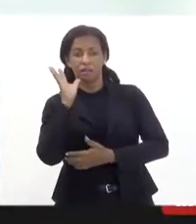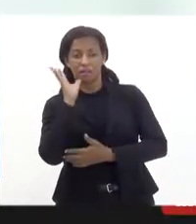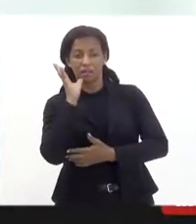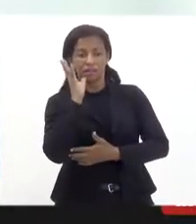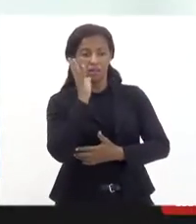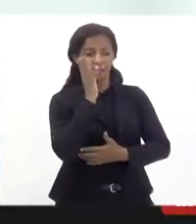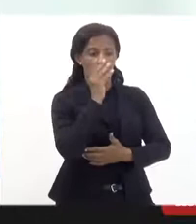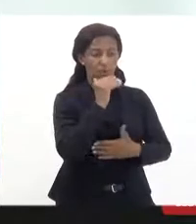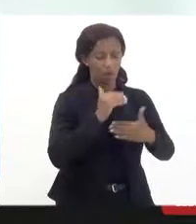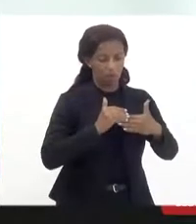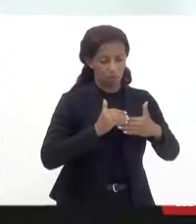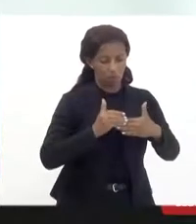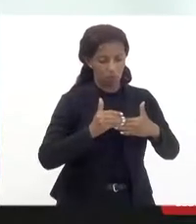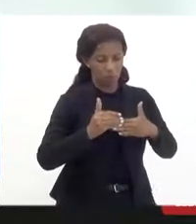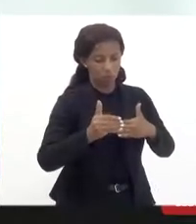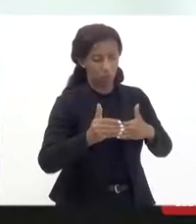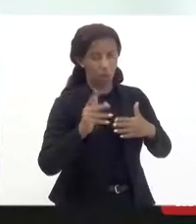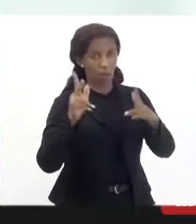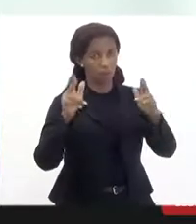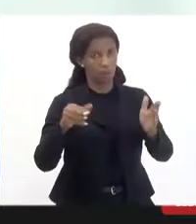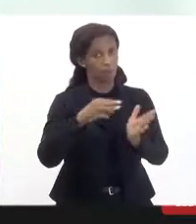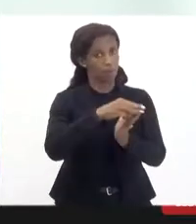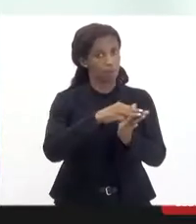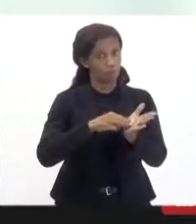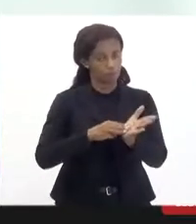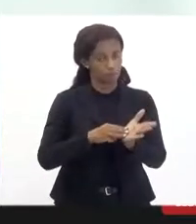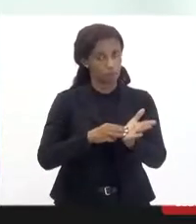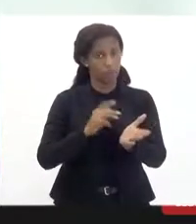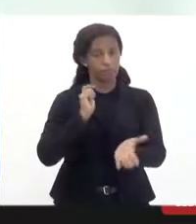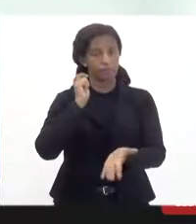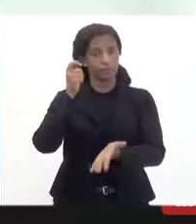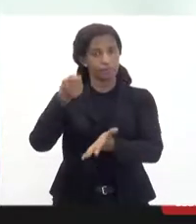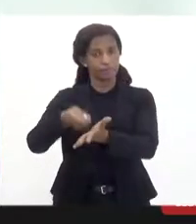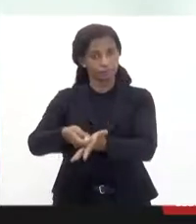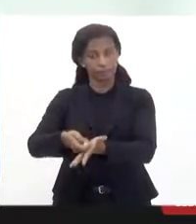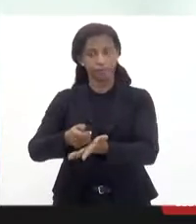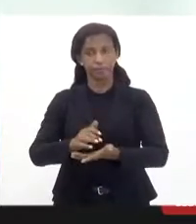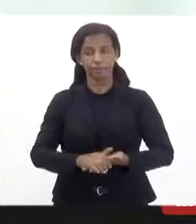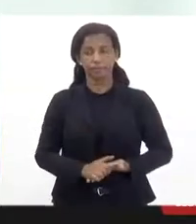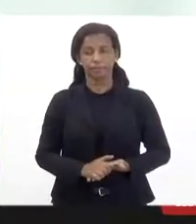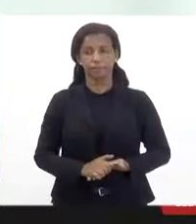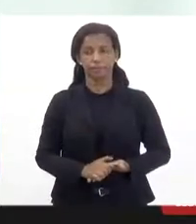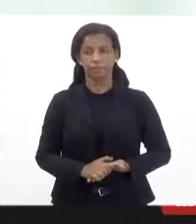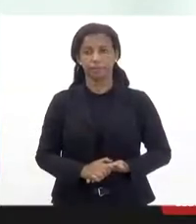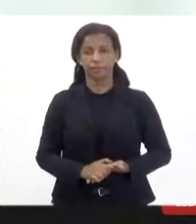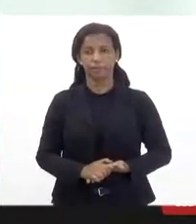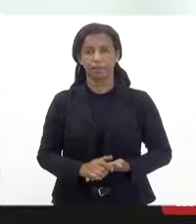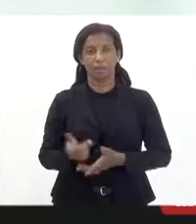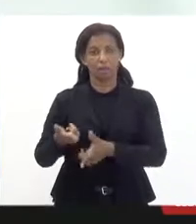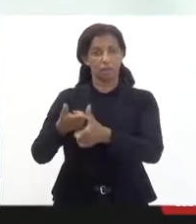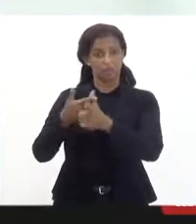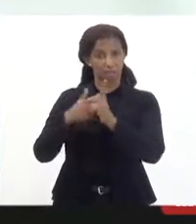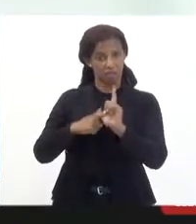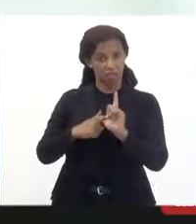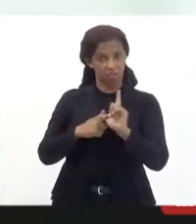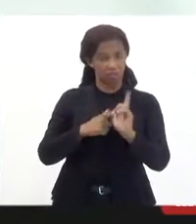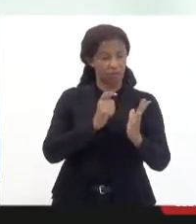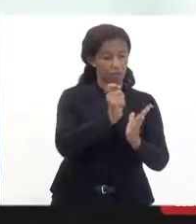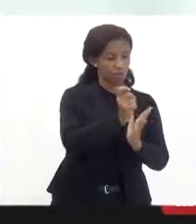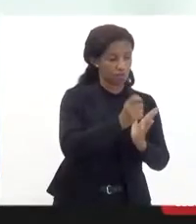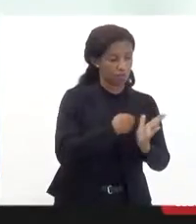mesma metodologia o pagamento de dívida inscrita na dívida